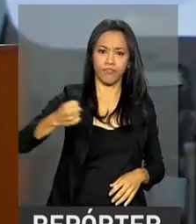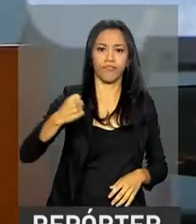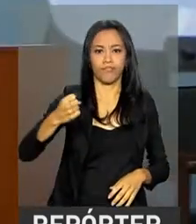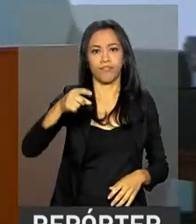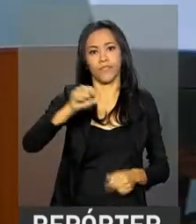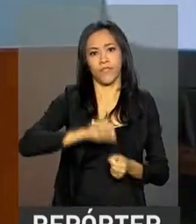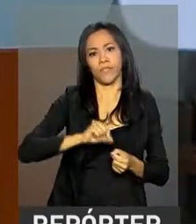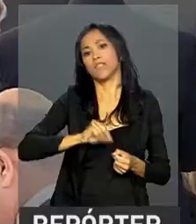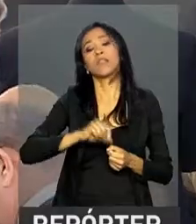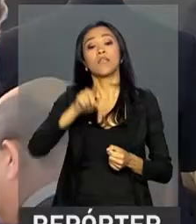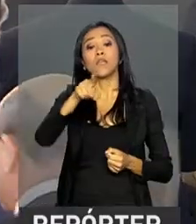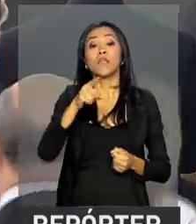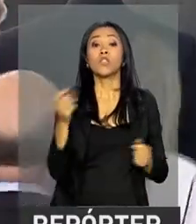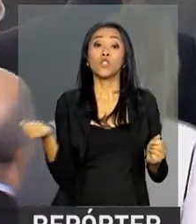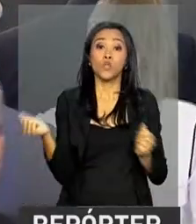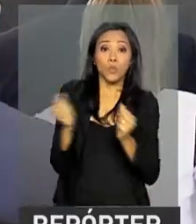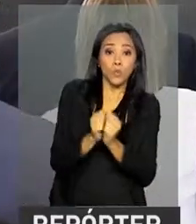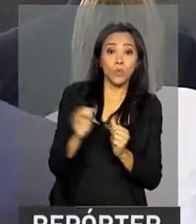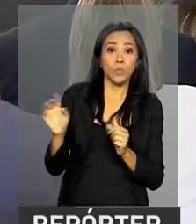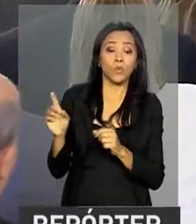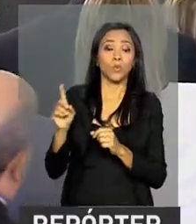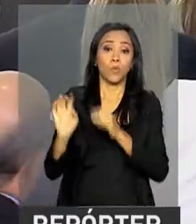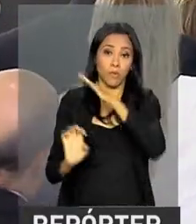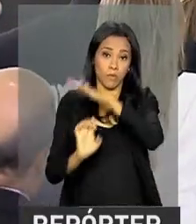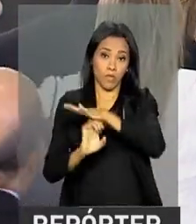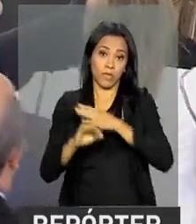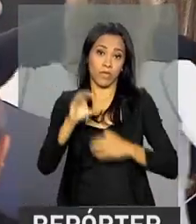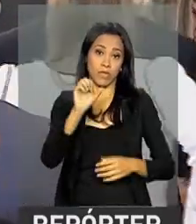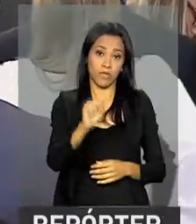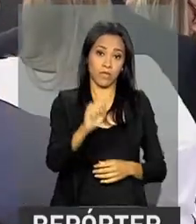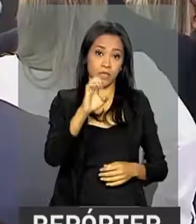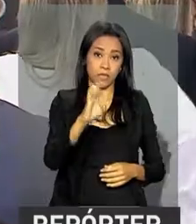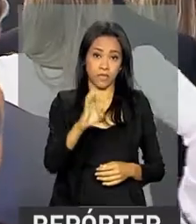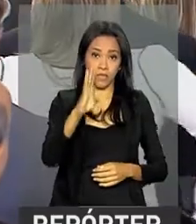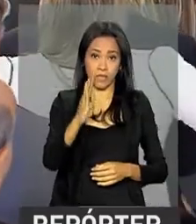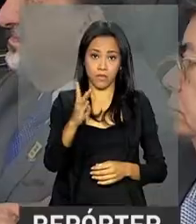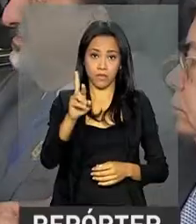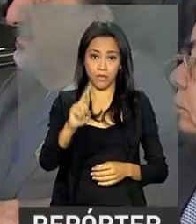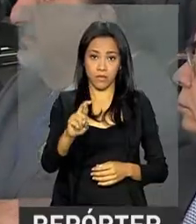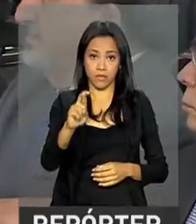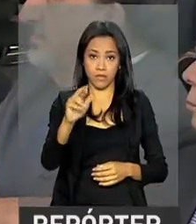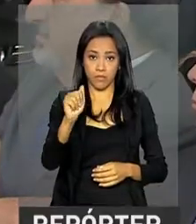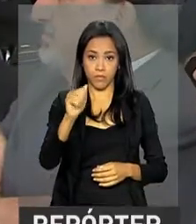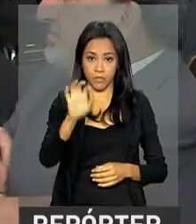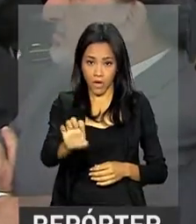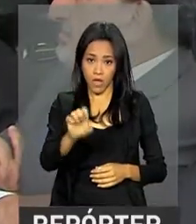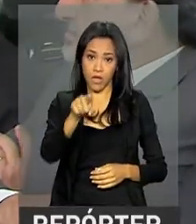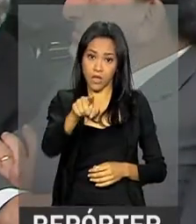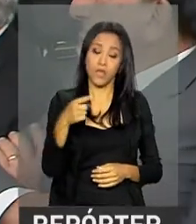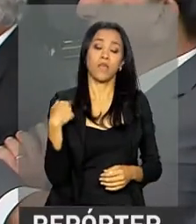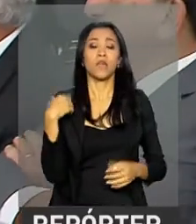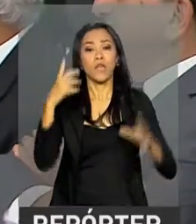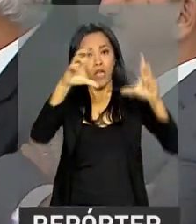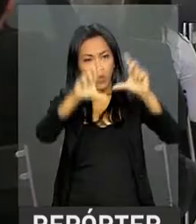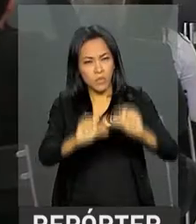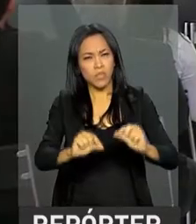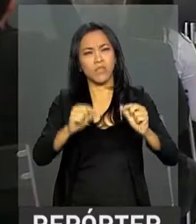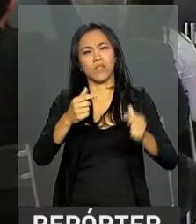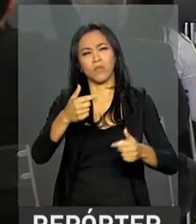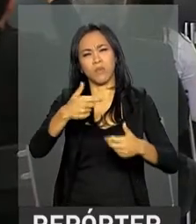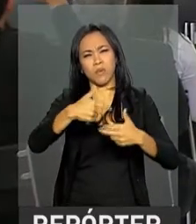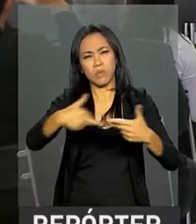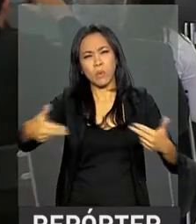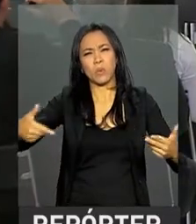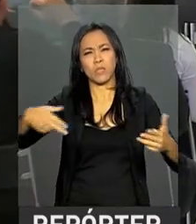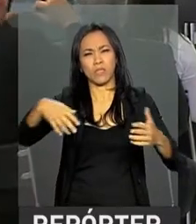junto com o sebrae em conjunto de medidas para apoiar as micro e pequenas empresas reduzindo a burocracia e facilitando o